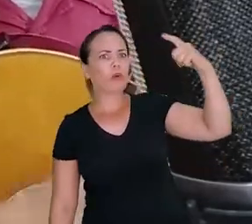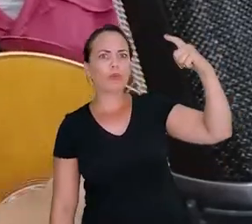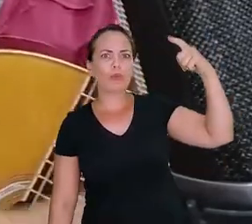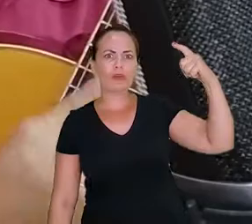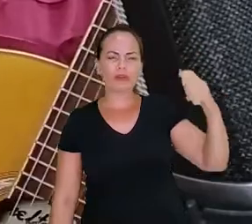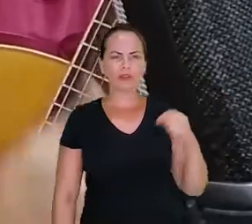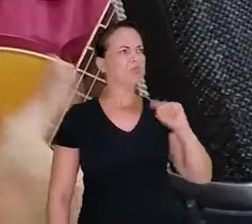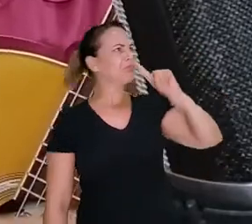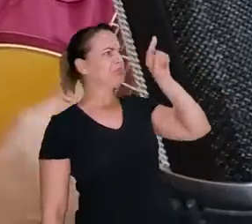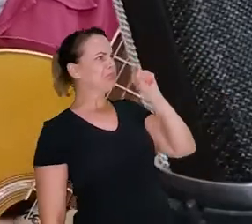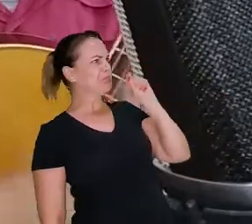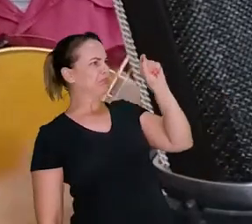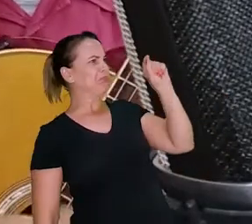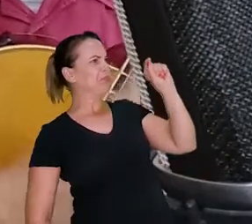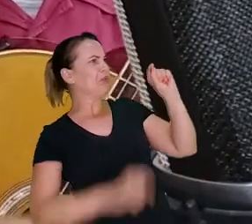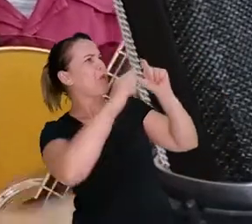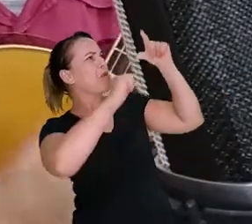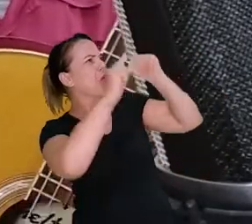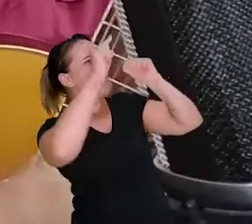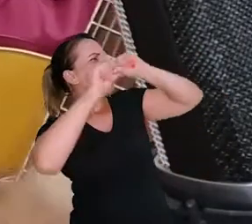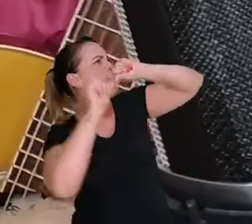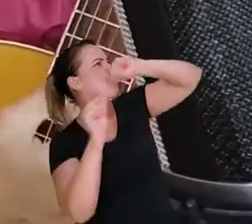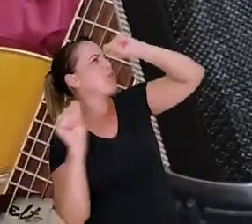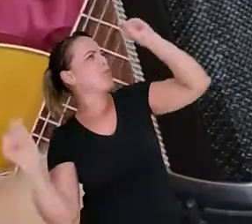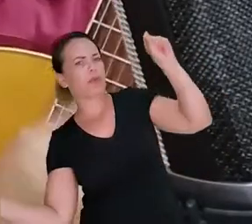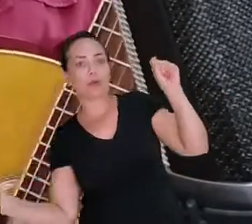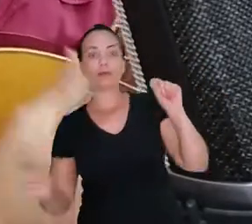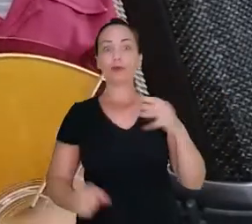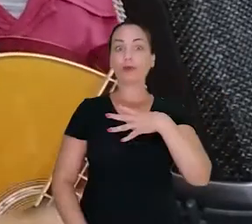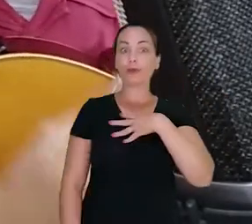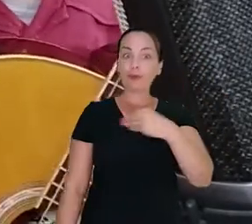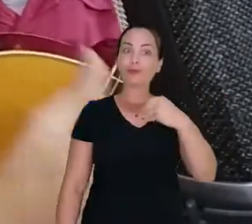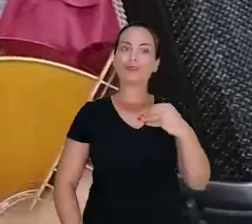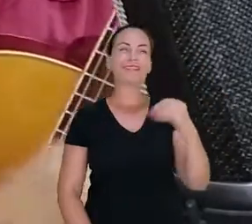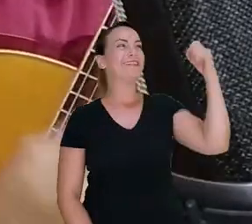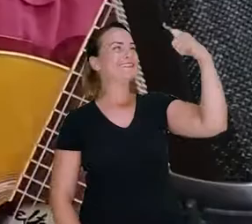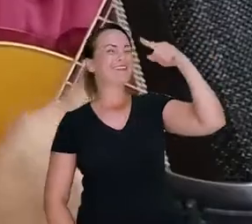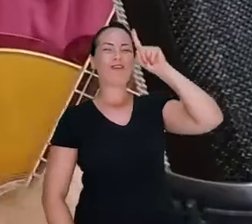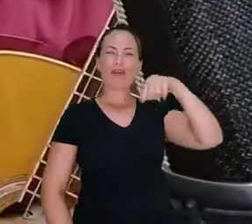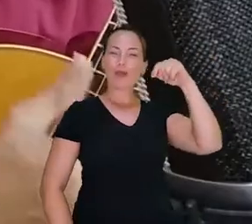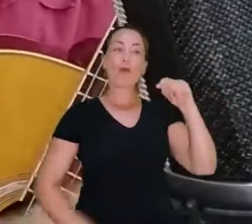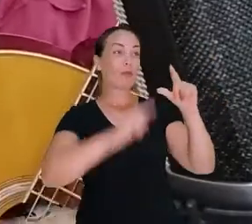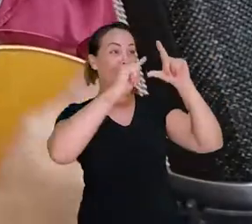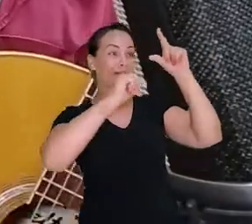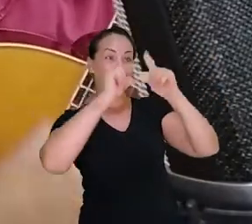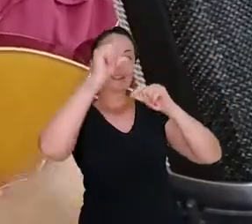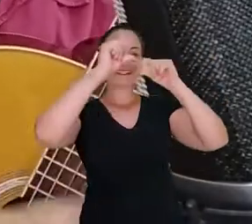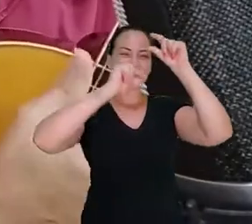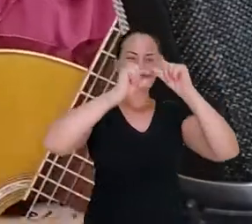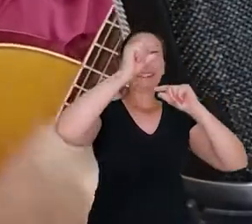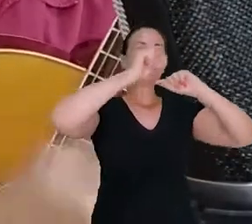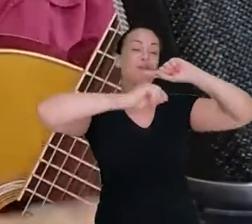Sol? Será que é um cometa? Filha, o Sol é uma estrela.